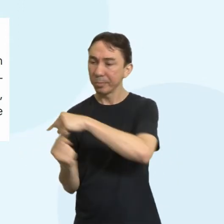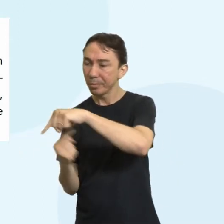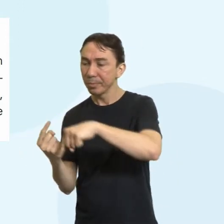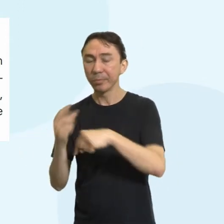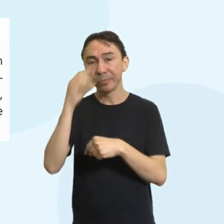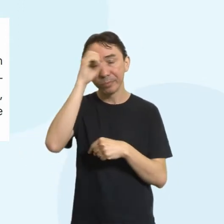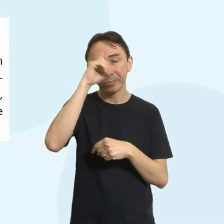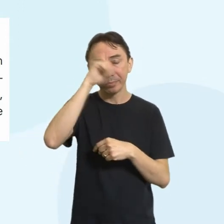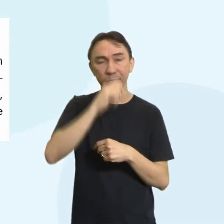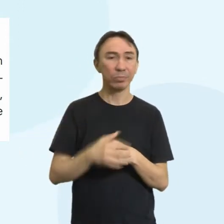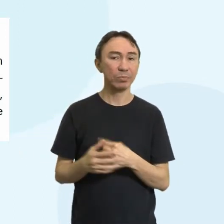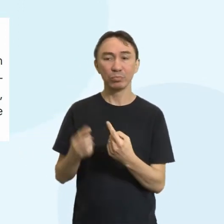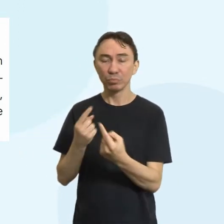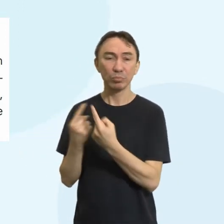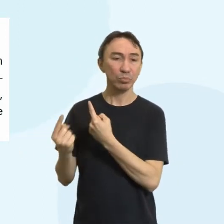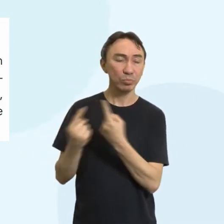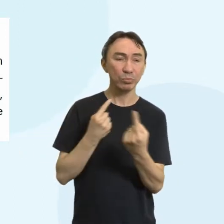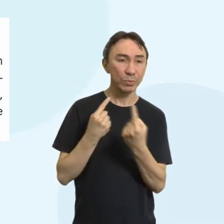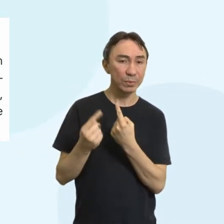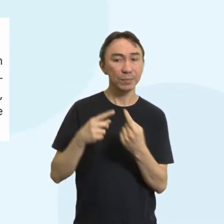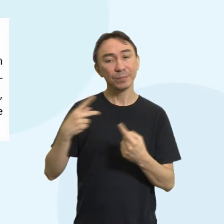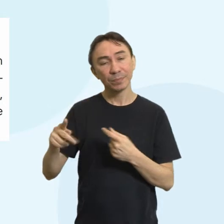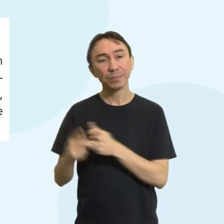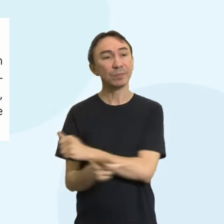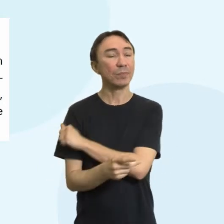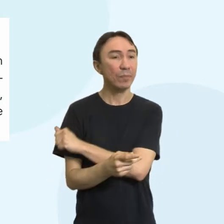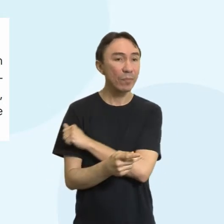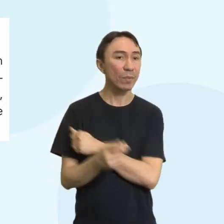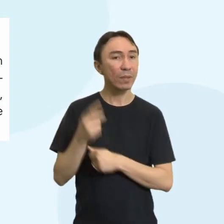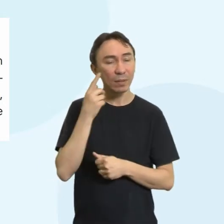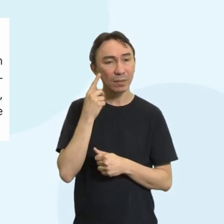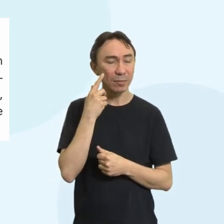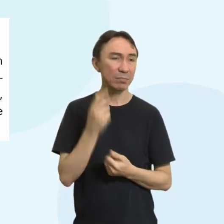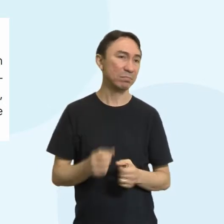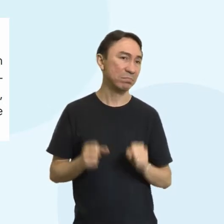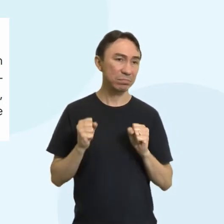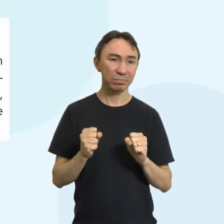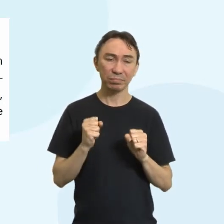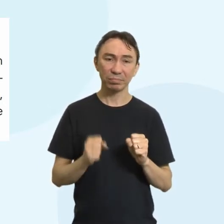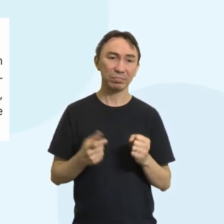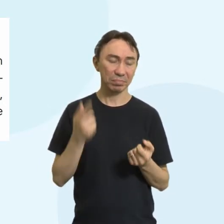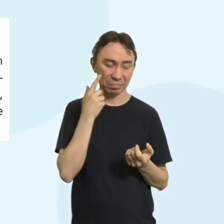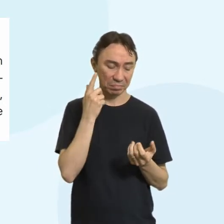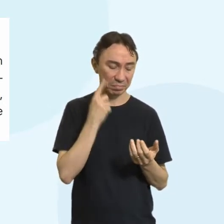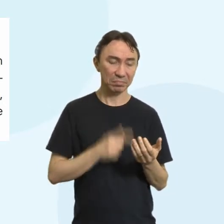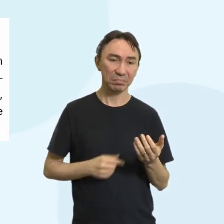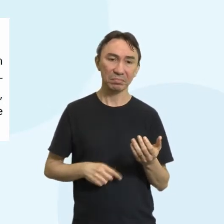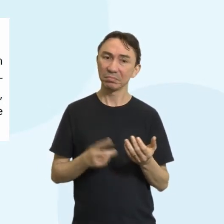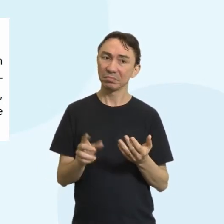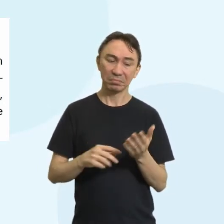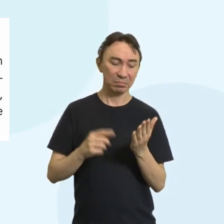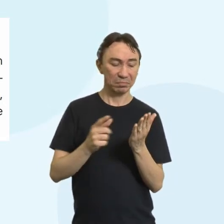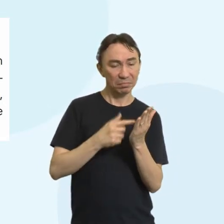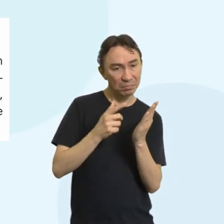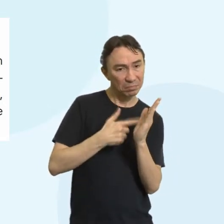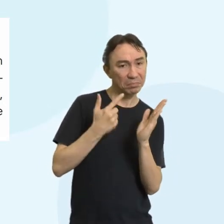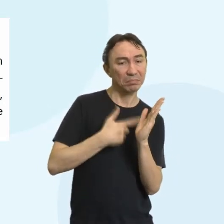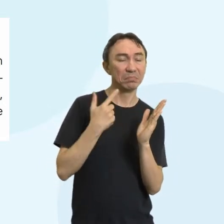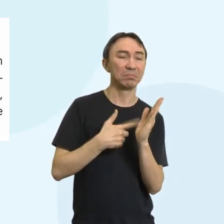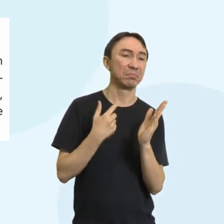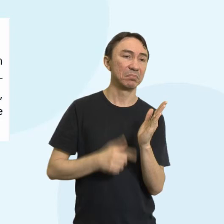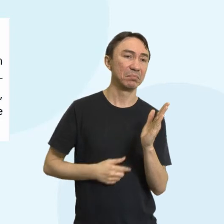que os estudantes registrem isso em ferramentas. Pode ser o Padlet, pode ser no caderno dos estudantes,